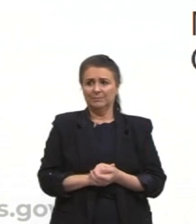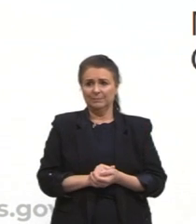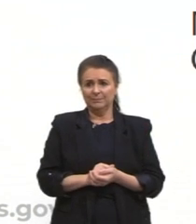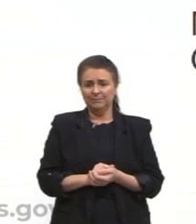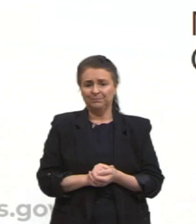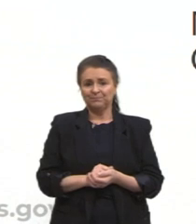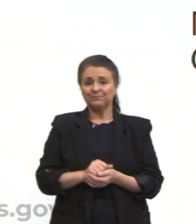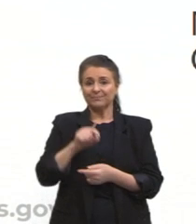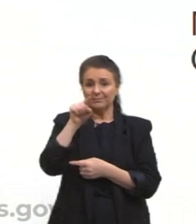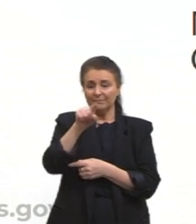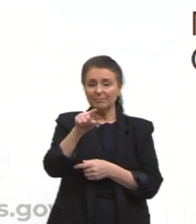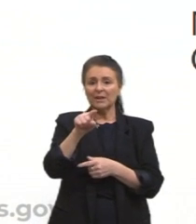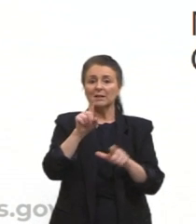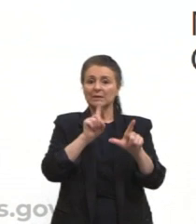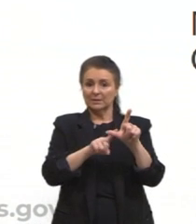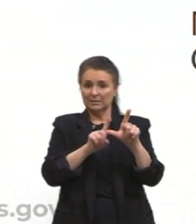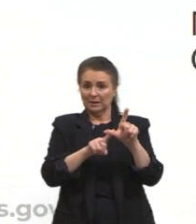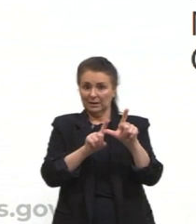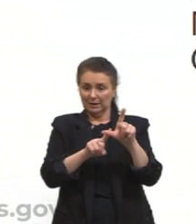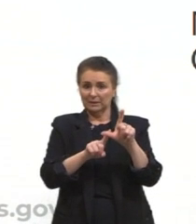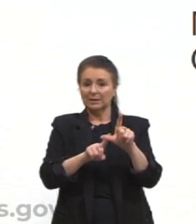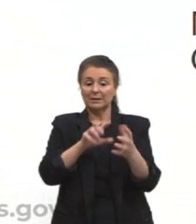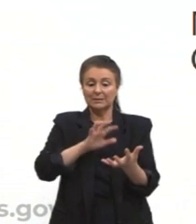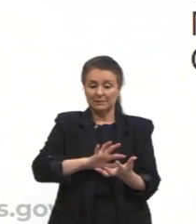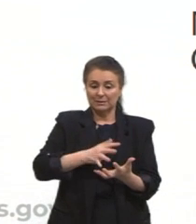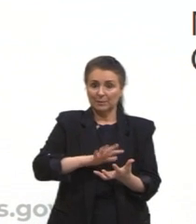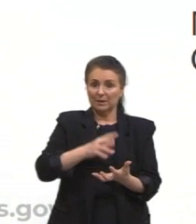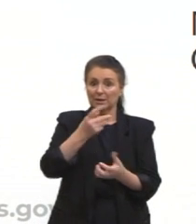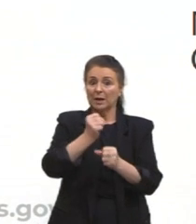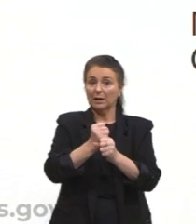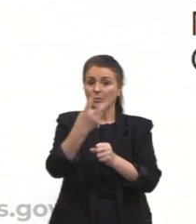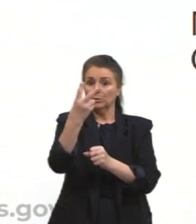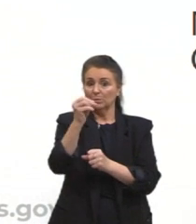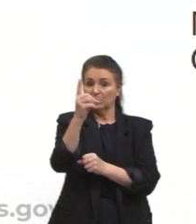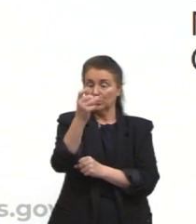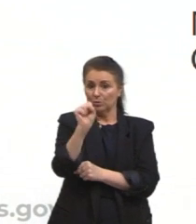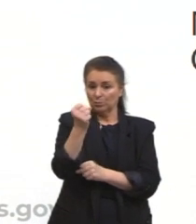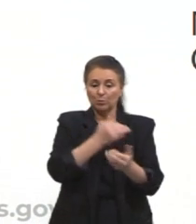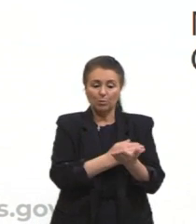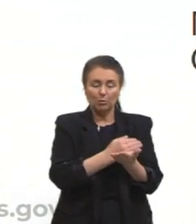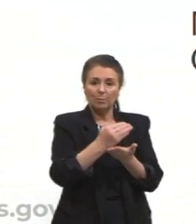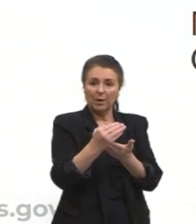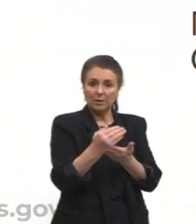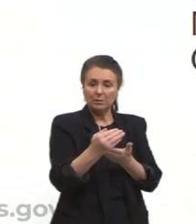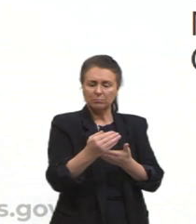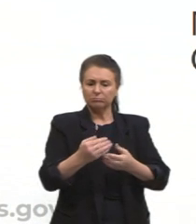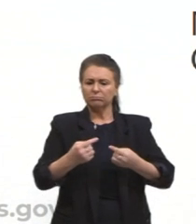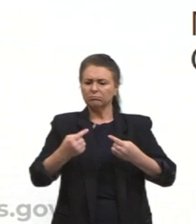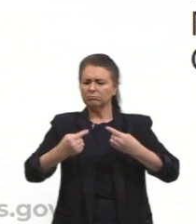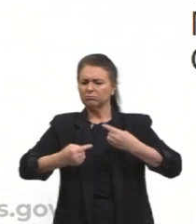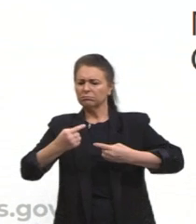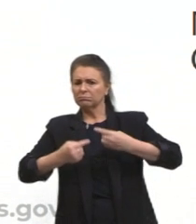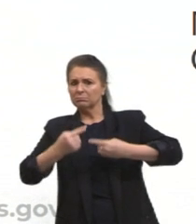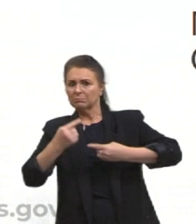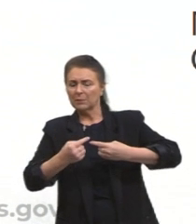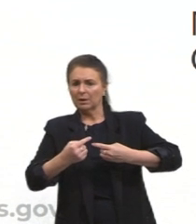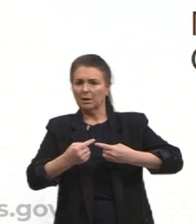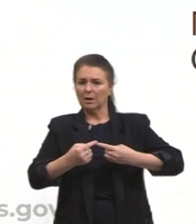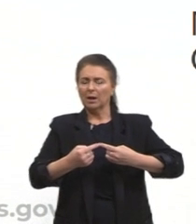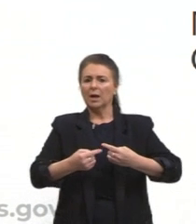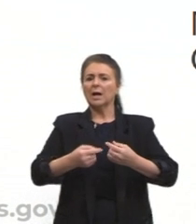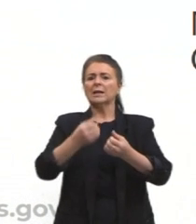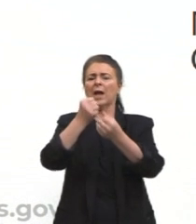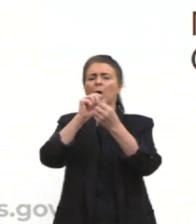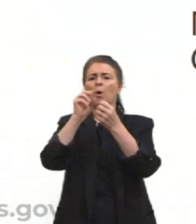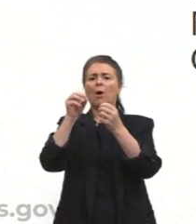nessa letra aí então desse samba-enredo de 2018 Eles começam questionando a desumanidade de ser escravo